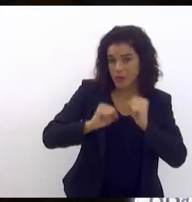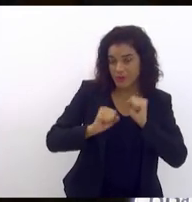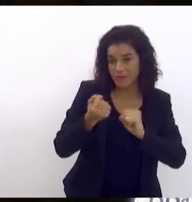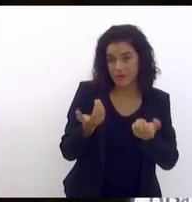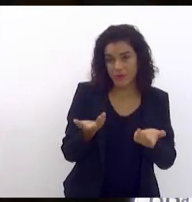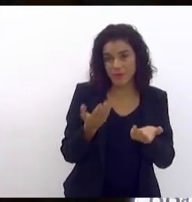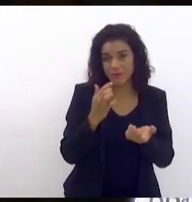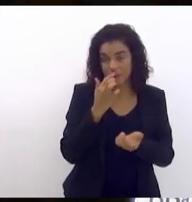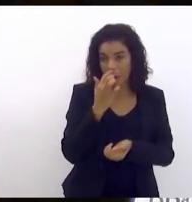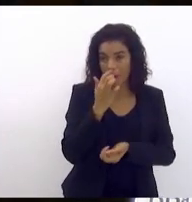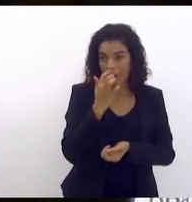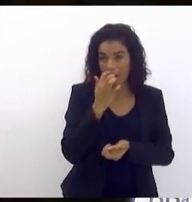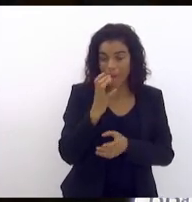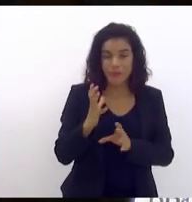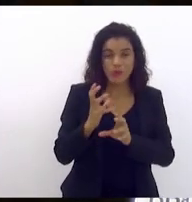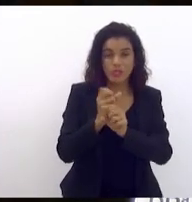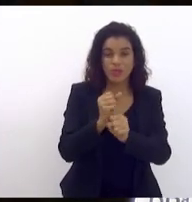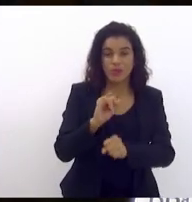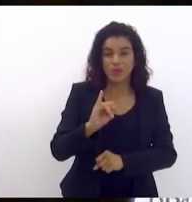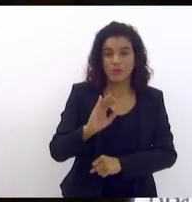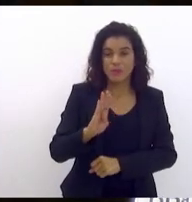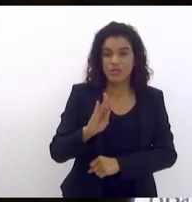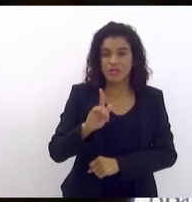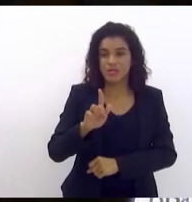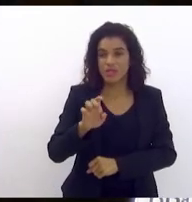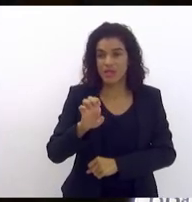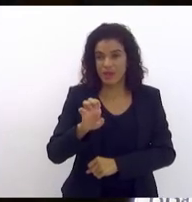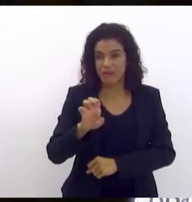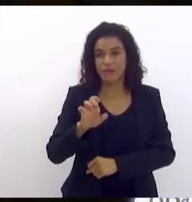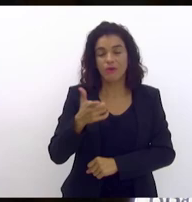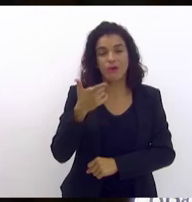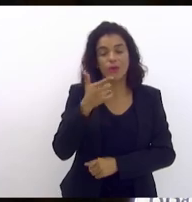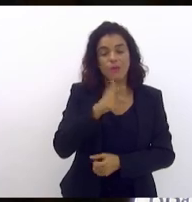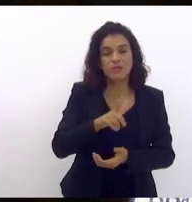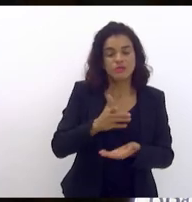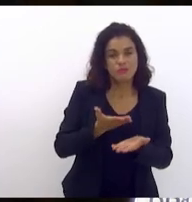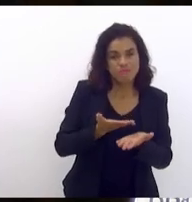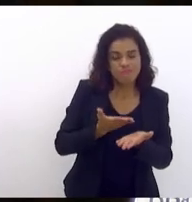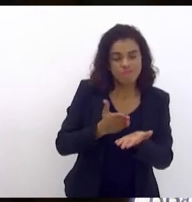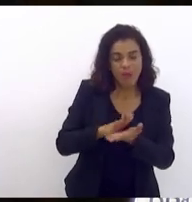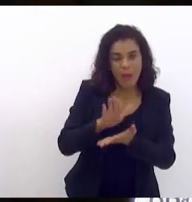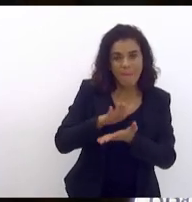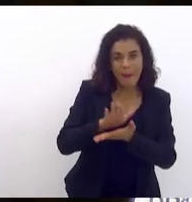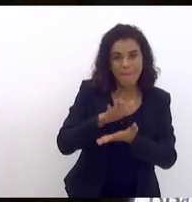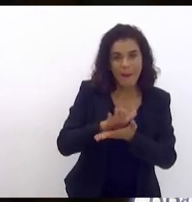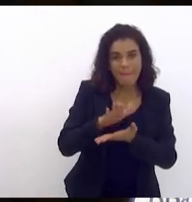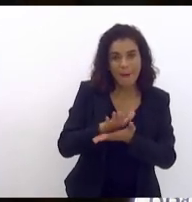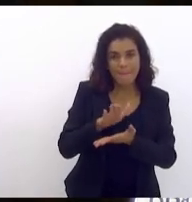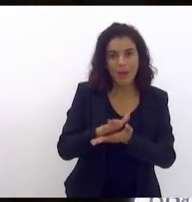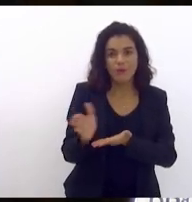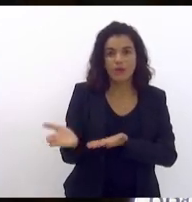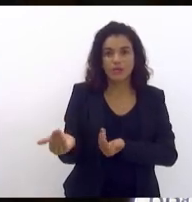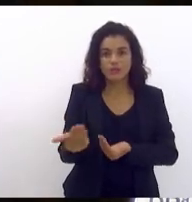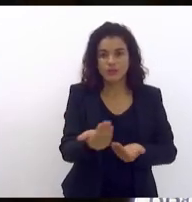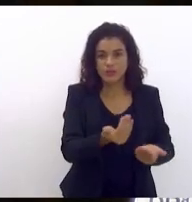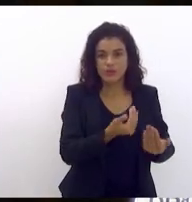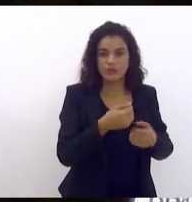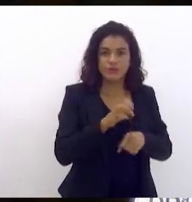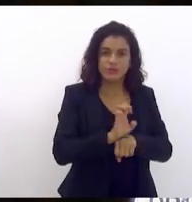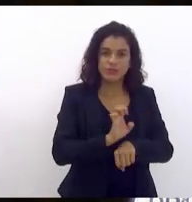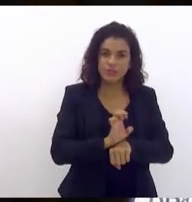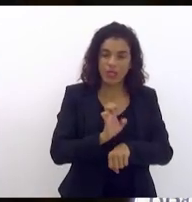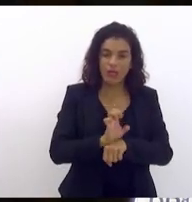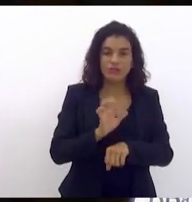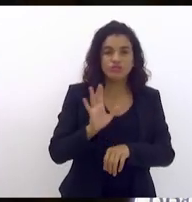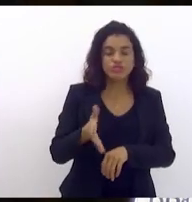do IBGE começaram a sair agora e nós estamos acompanhando uma Juventude uma cidade um estado que estão